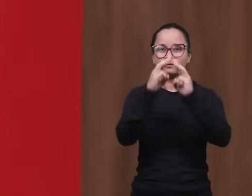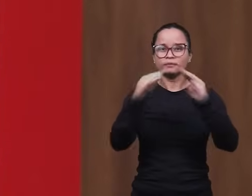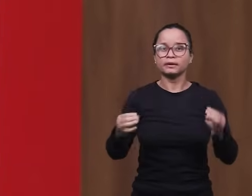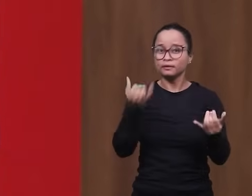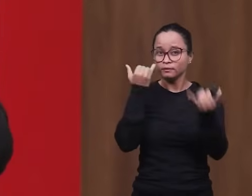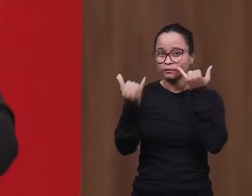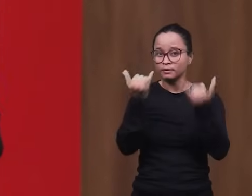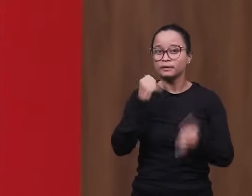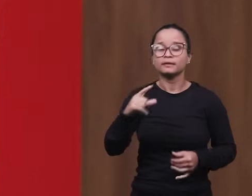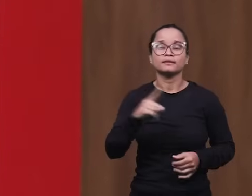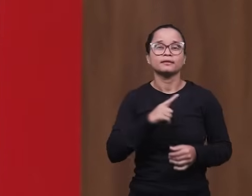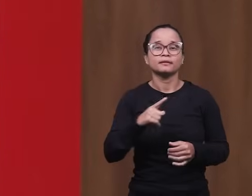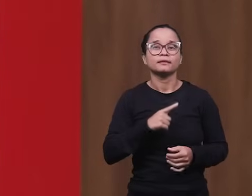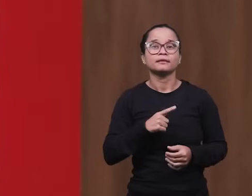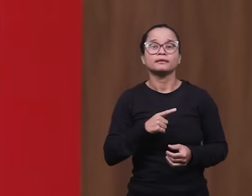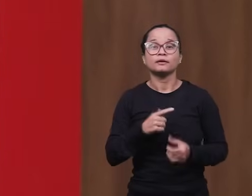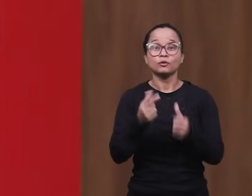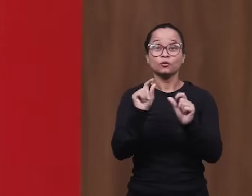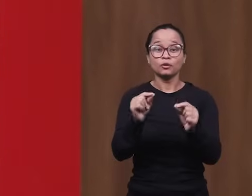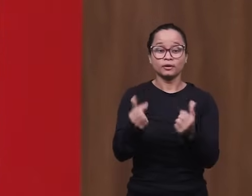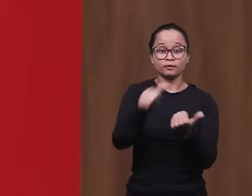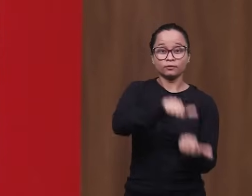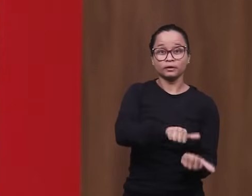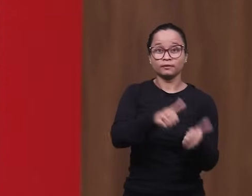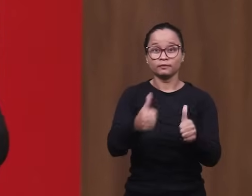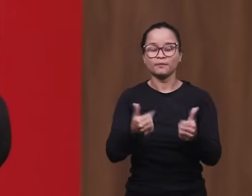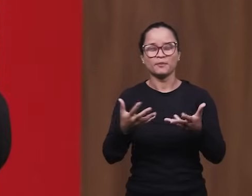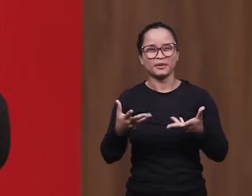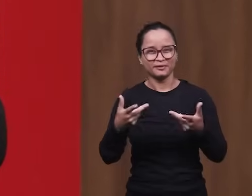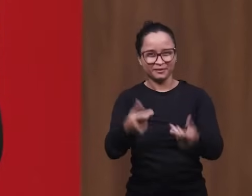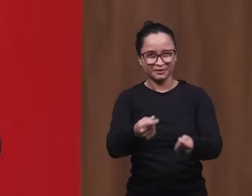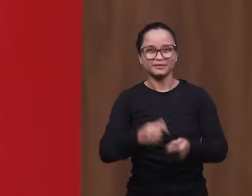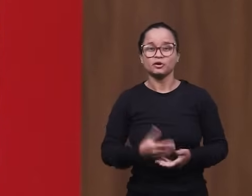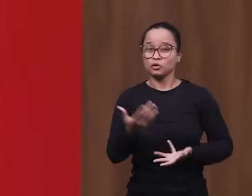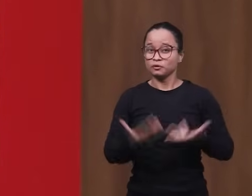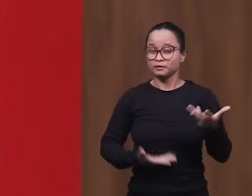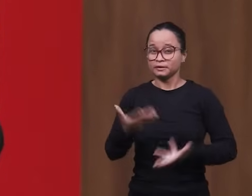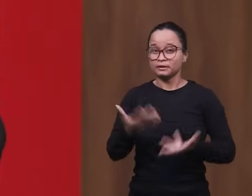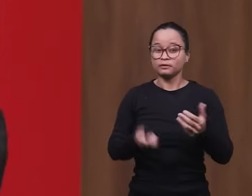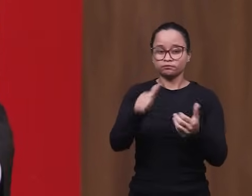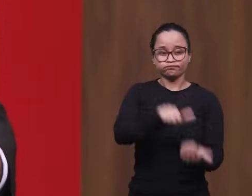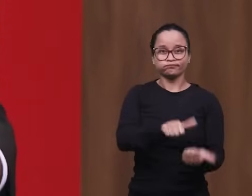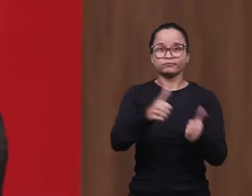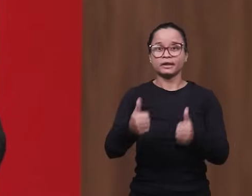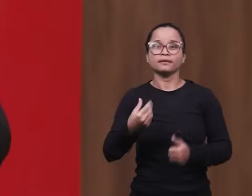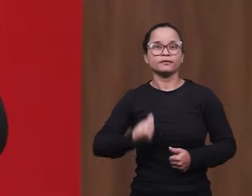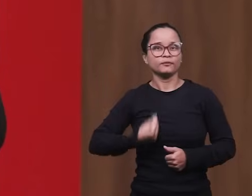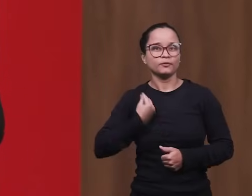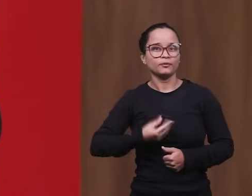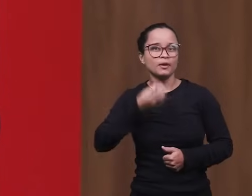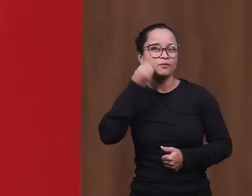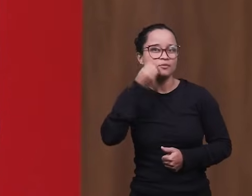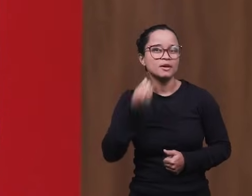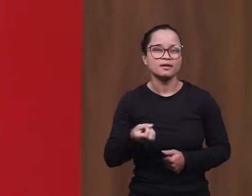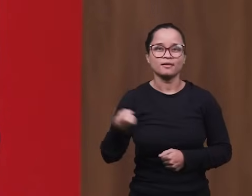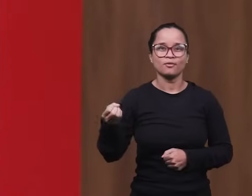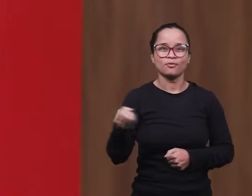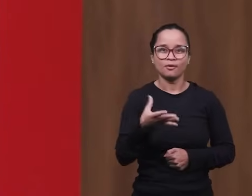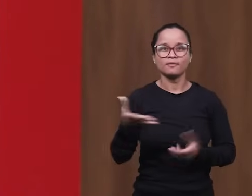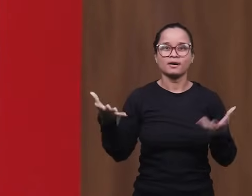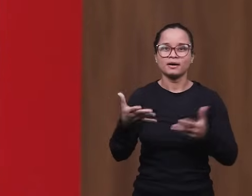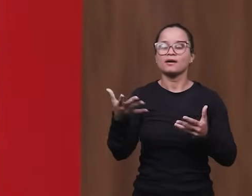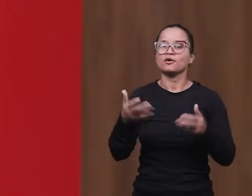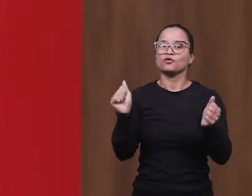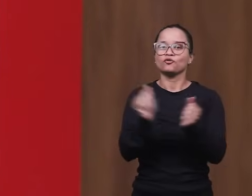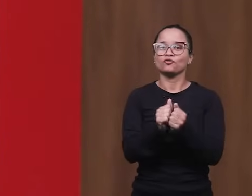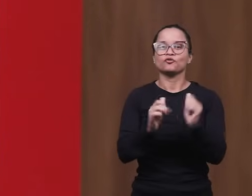Manaim News, vamos falar dos batismos, né? Que maravilha os irmãos descendo as águas para terem ali, para você viver uma nova vida, uma